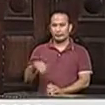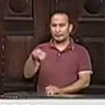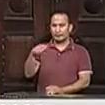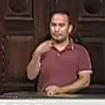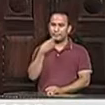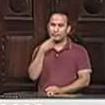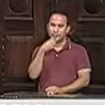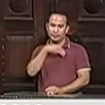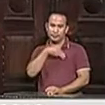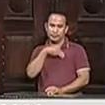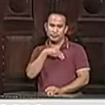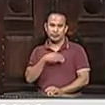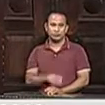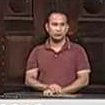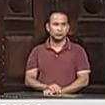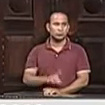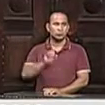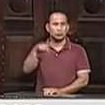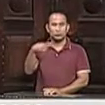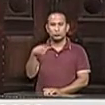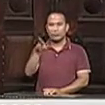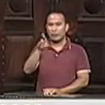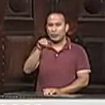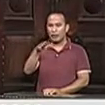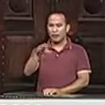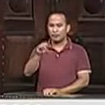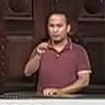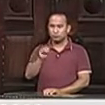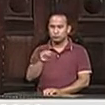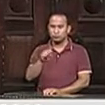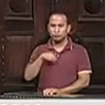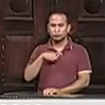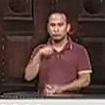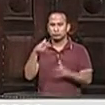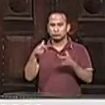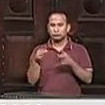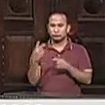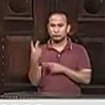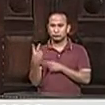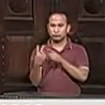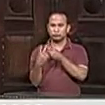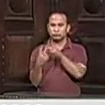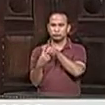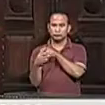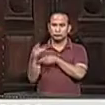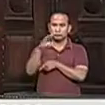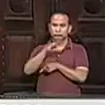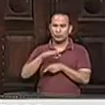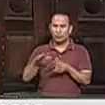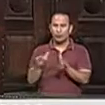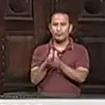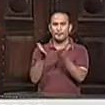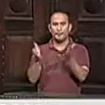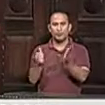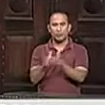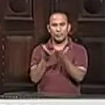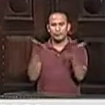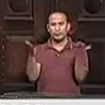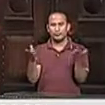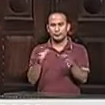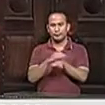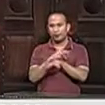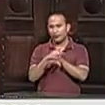Madureira, o outro situado em Ramos, 2 regiões extremamente pobres,